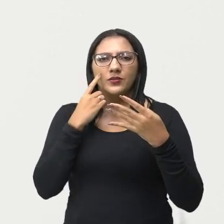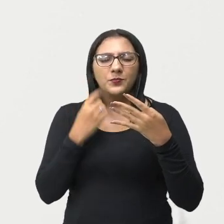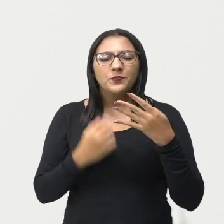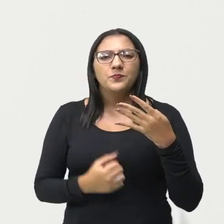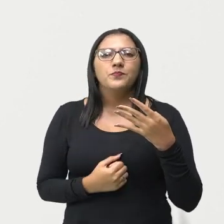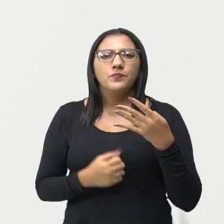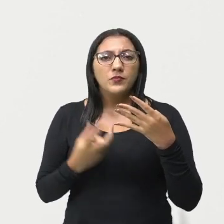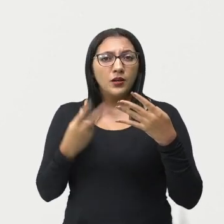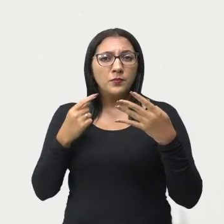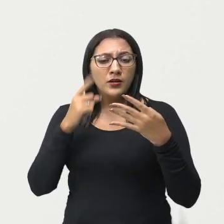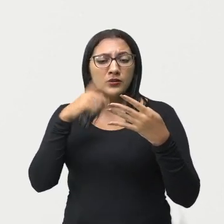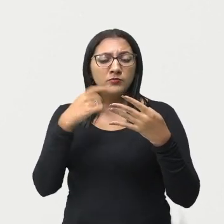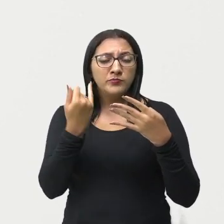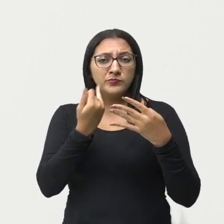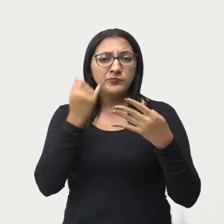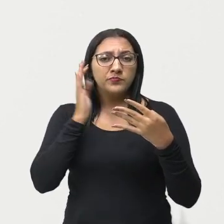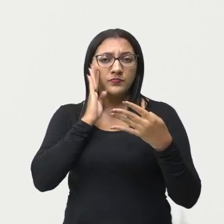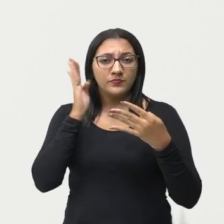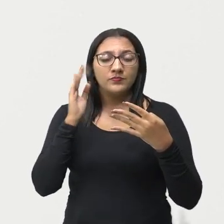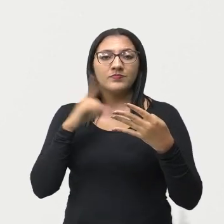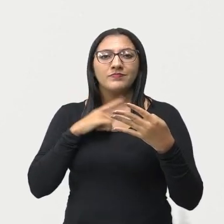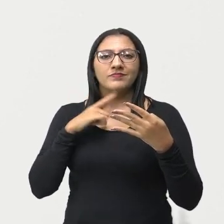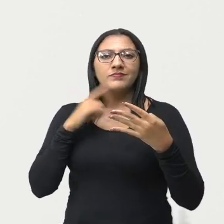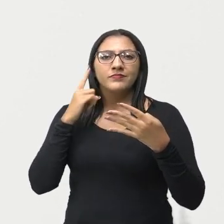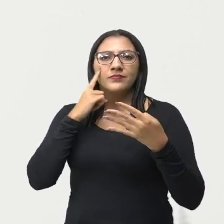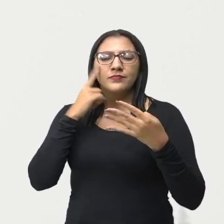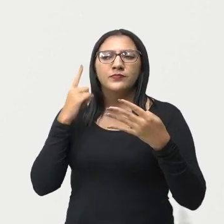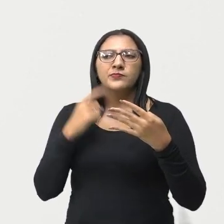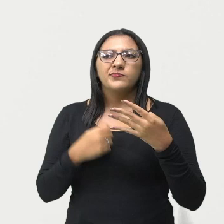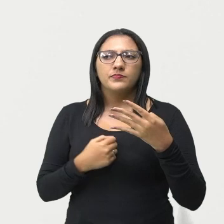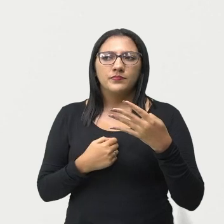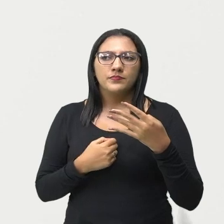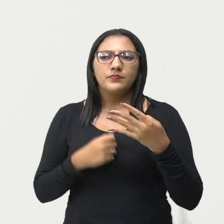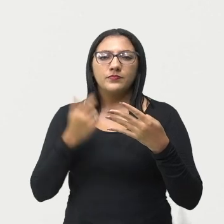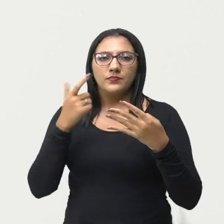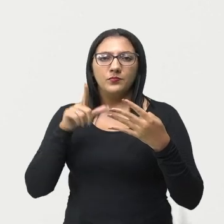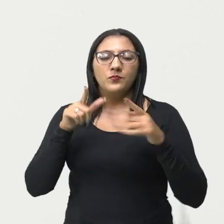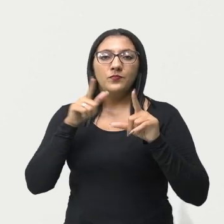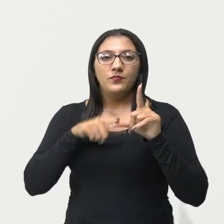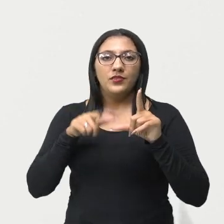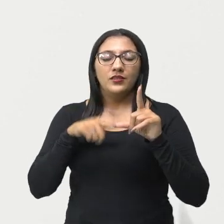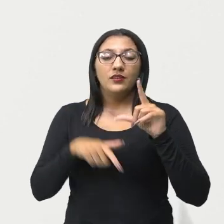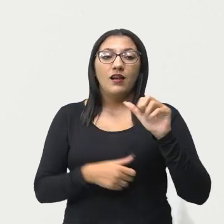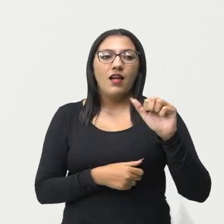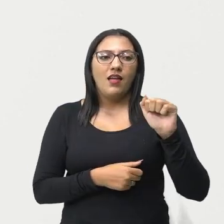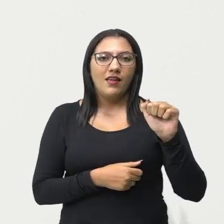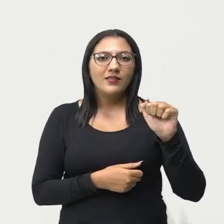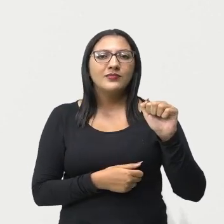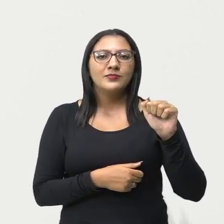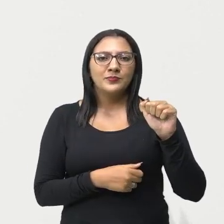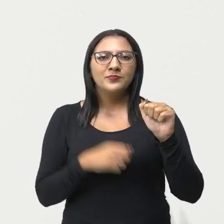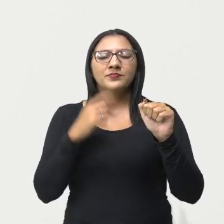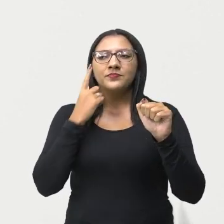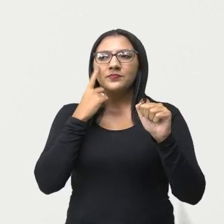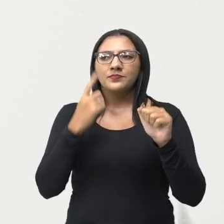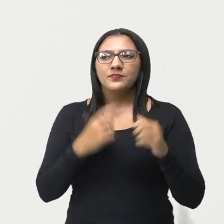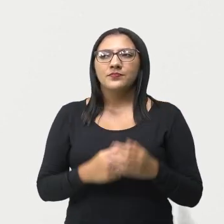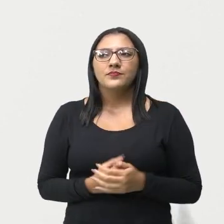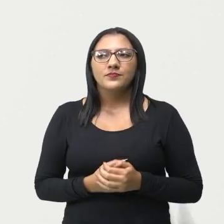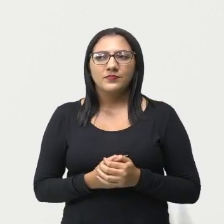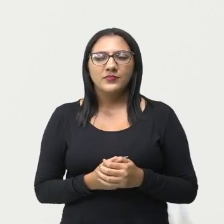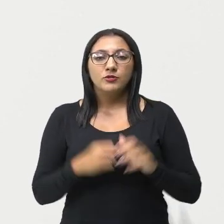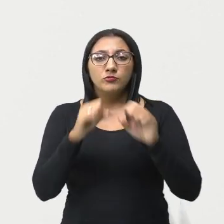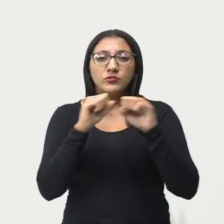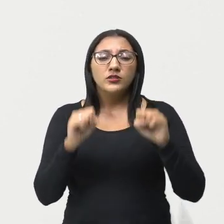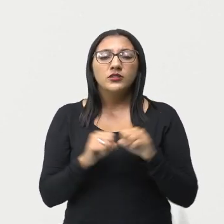que a informação principal, ela está contida aqui na letra A, certo? O sistema